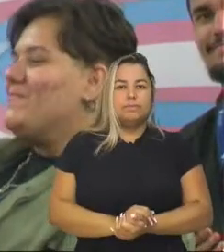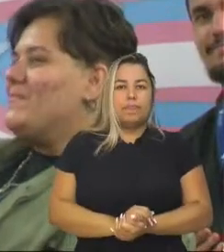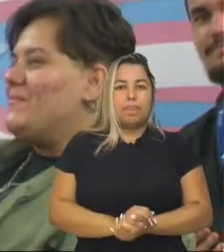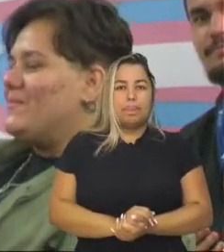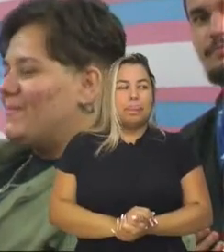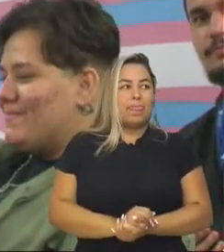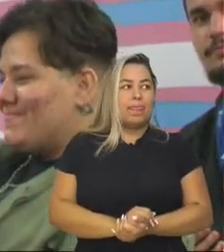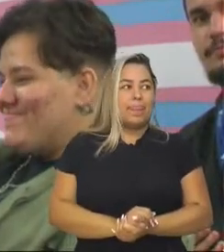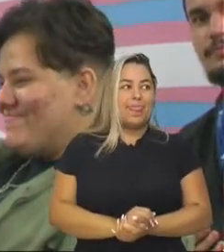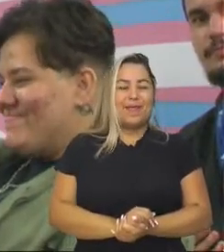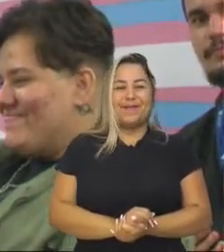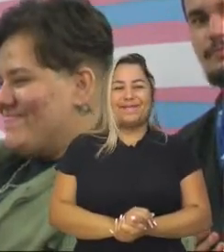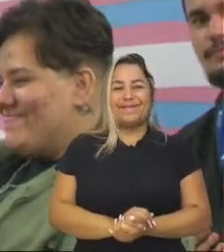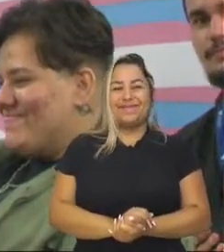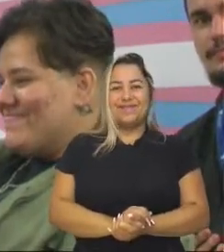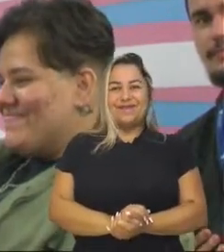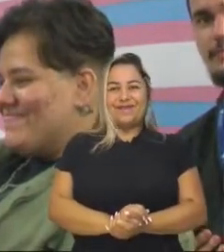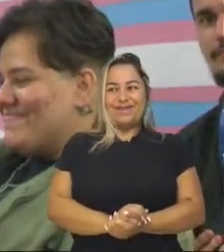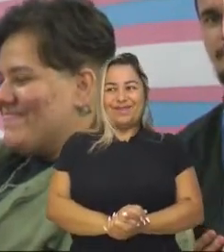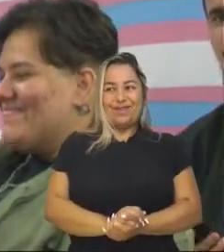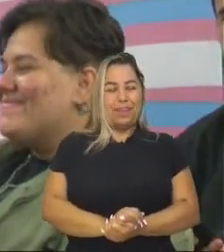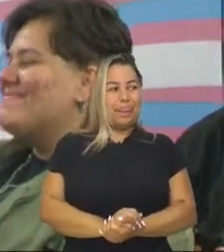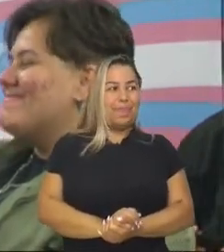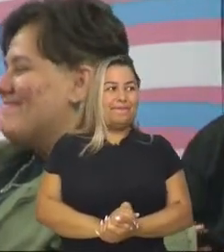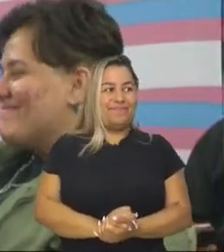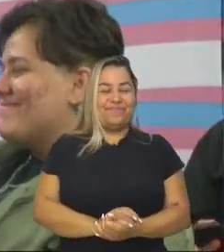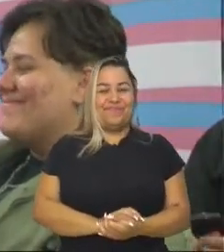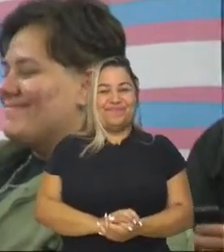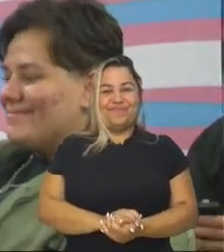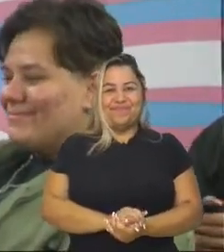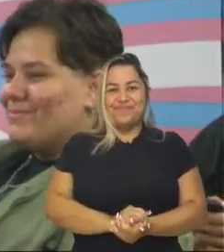Uma marinha, né? Própria sereia aqui.